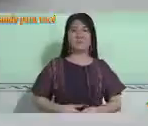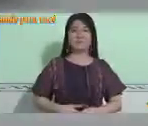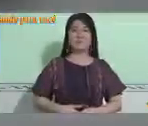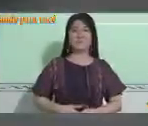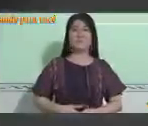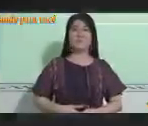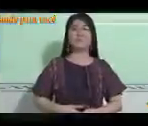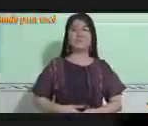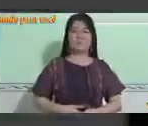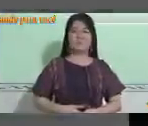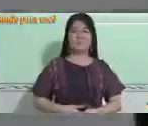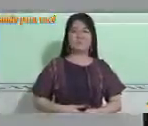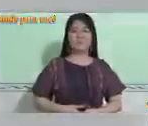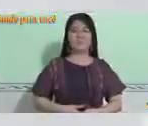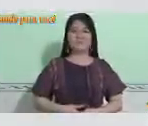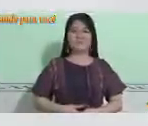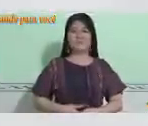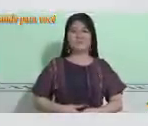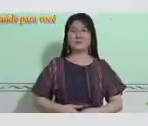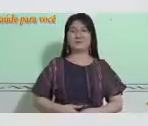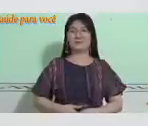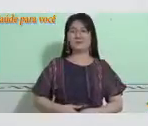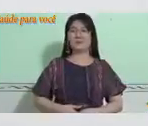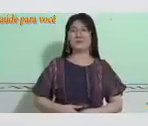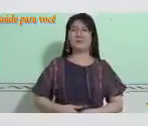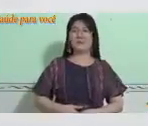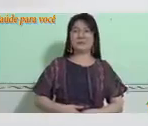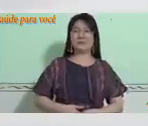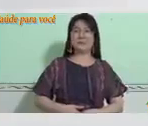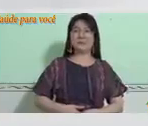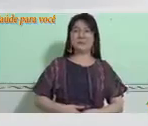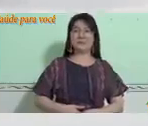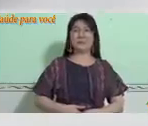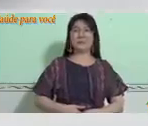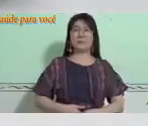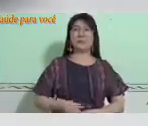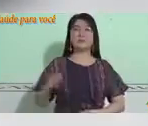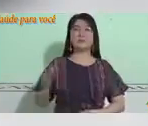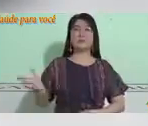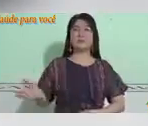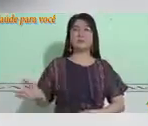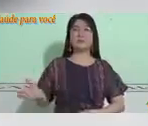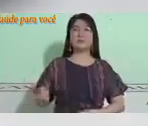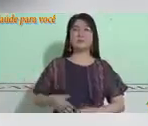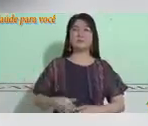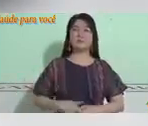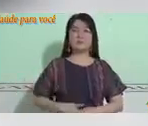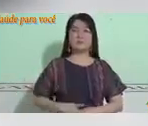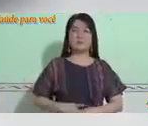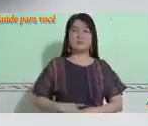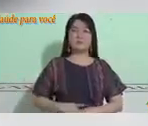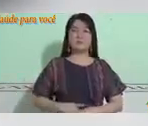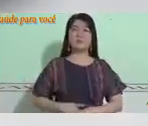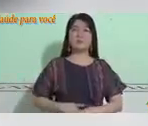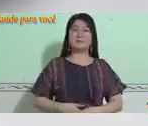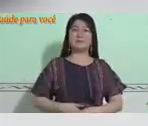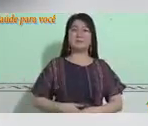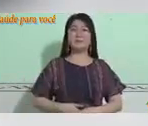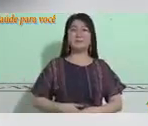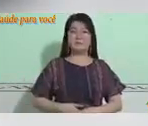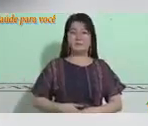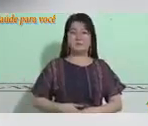8-HORASDEJUMANADUOTOMARALGUNSRAME acento agudo DIOSNOS 10 dias anteriores, como reais, buferino melhoral,